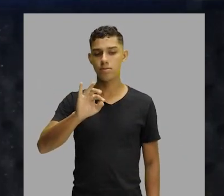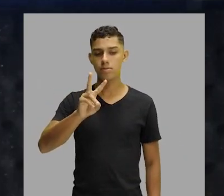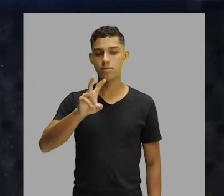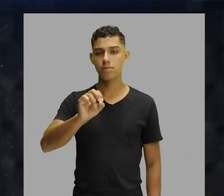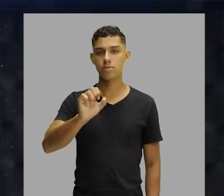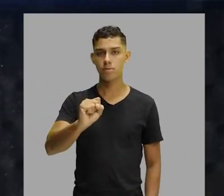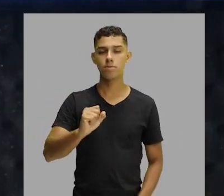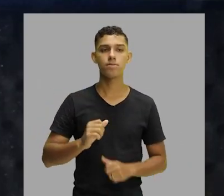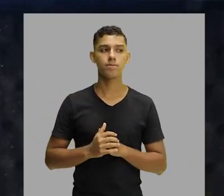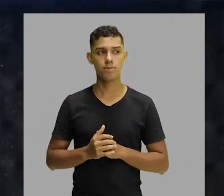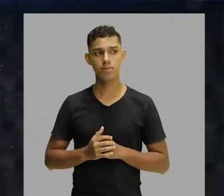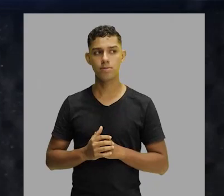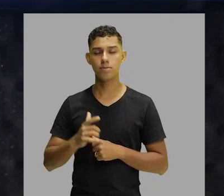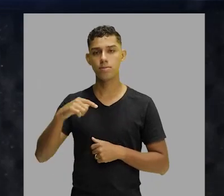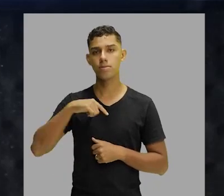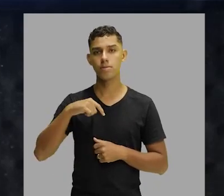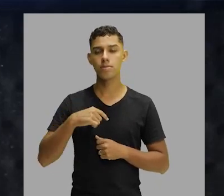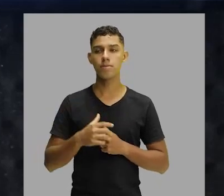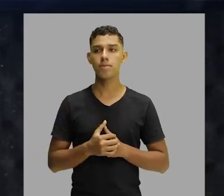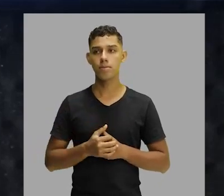do tipo P, ele possui